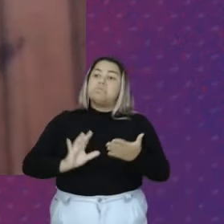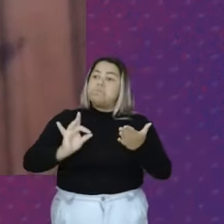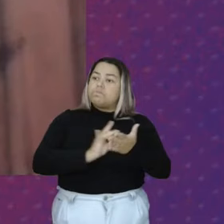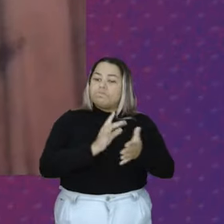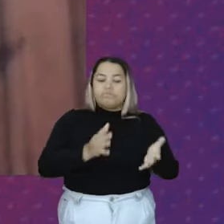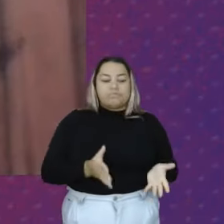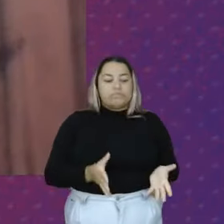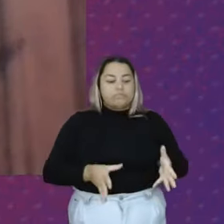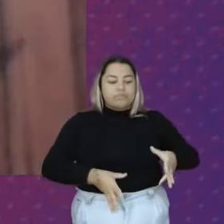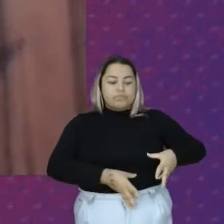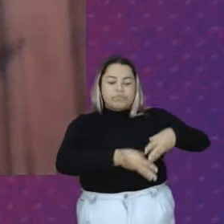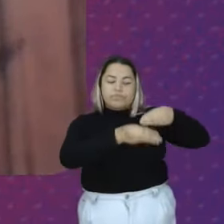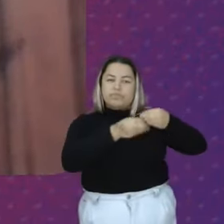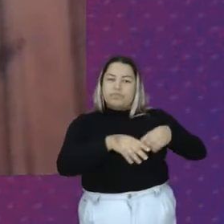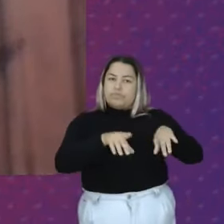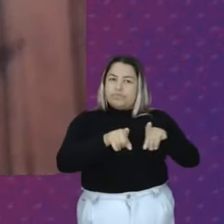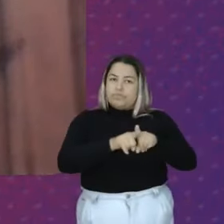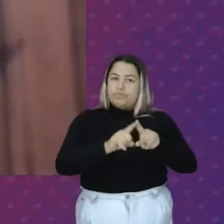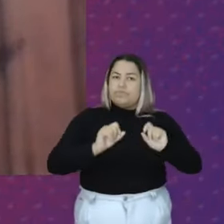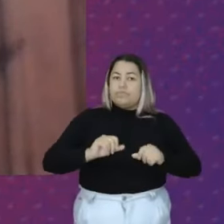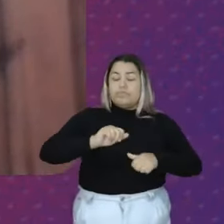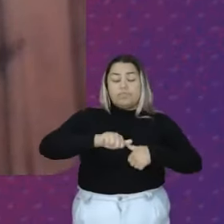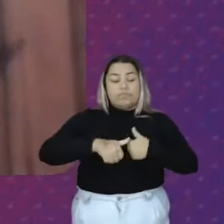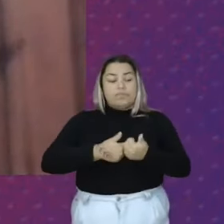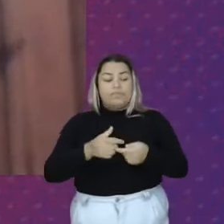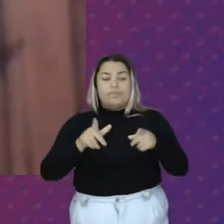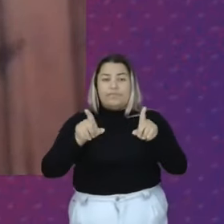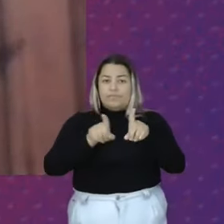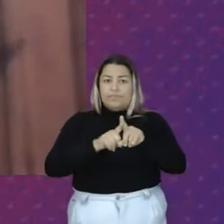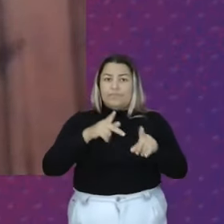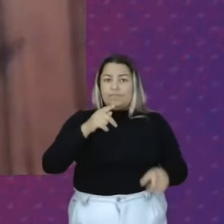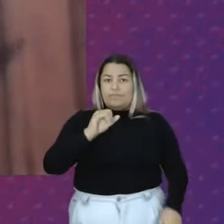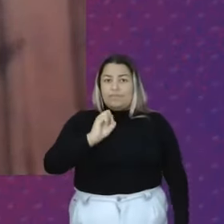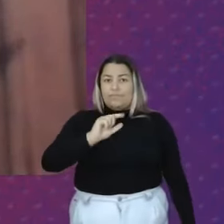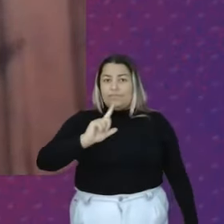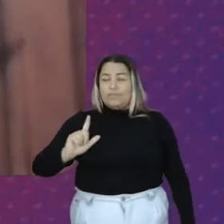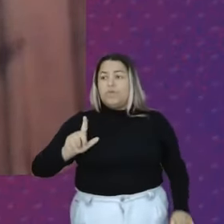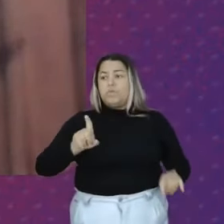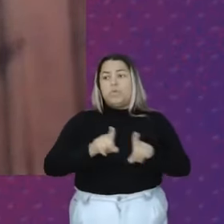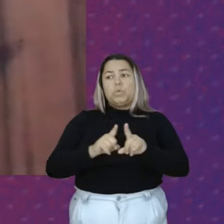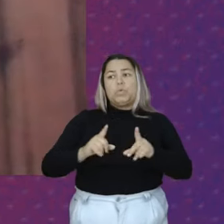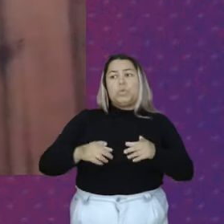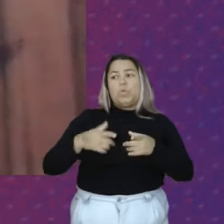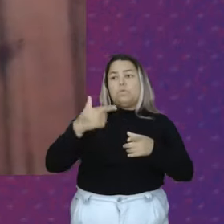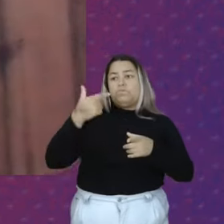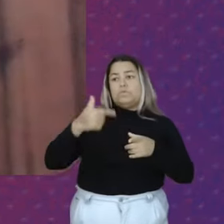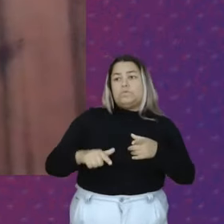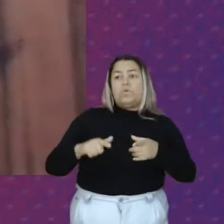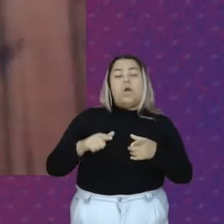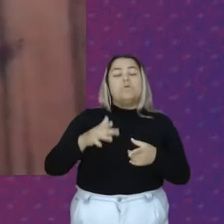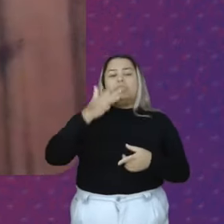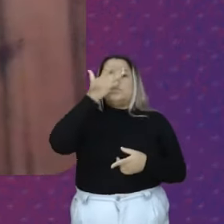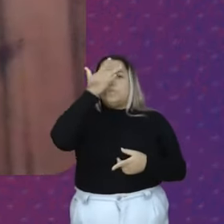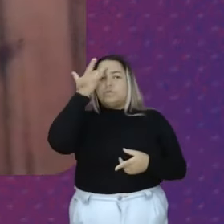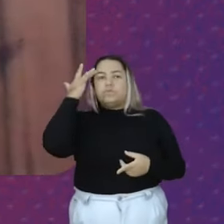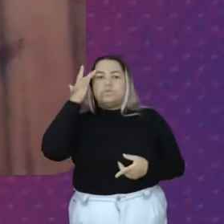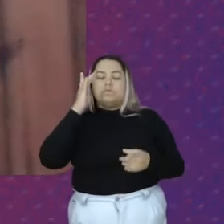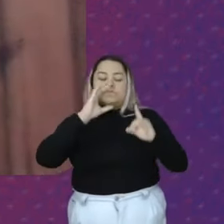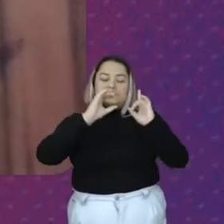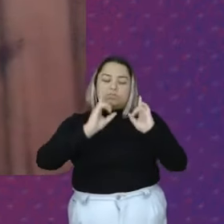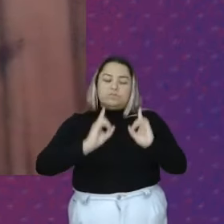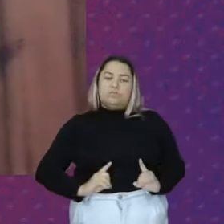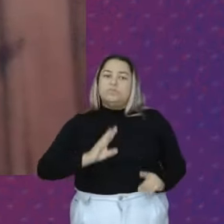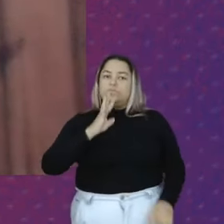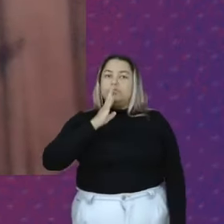inclusão seria então banco de dados de resultados da avaliação de do psicosocial e de outras características da pessoa com deficiência reconhecendo a